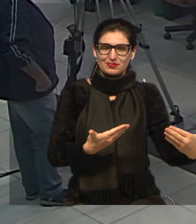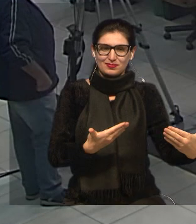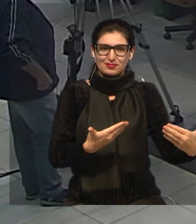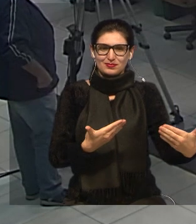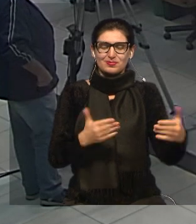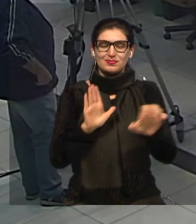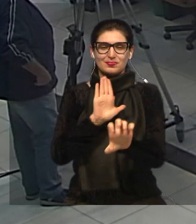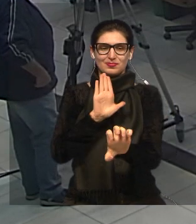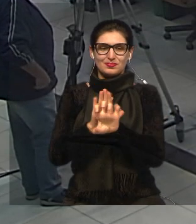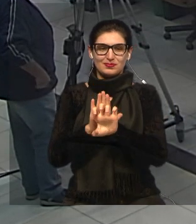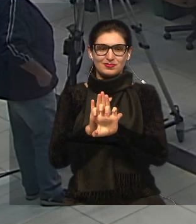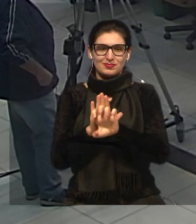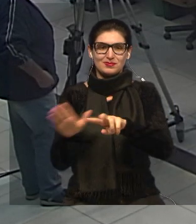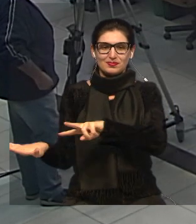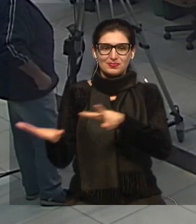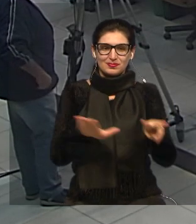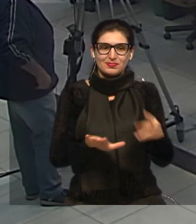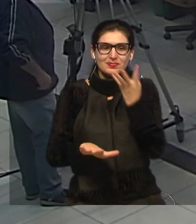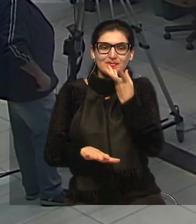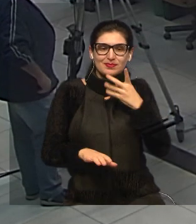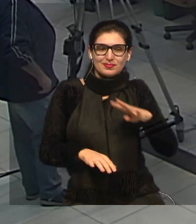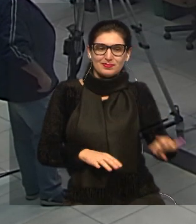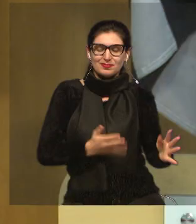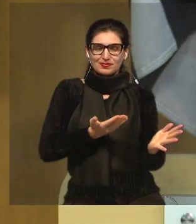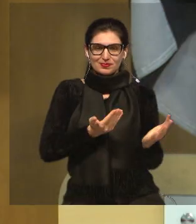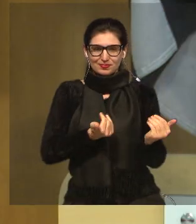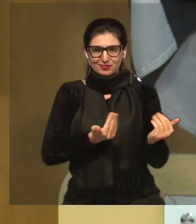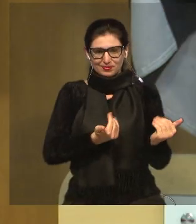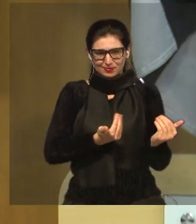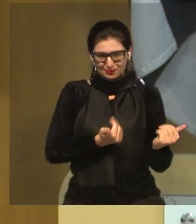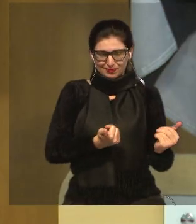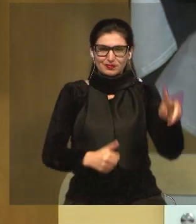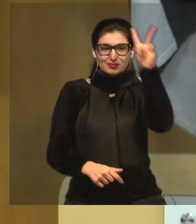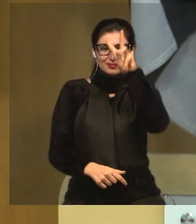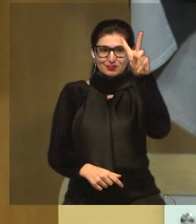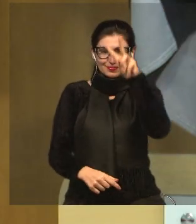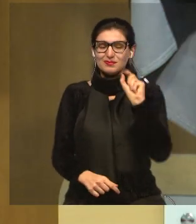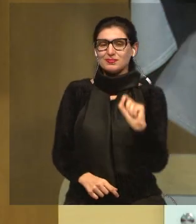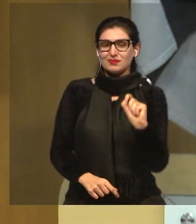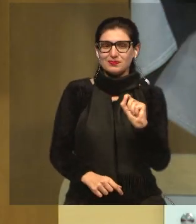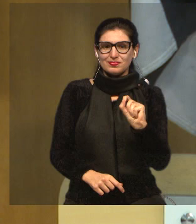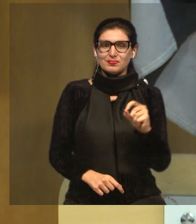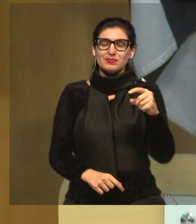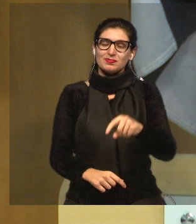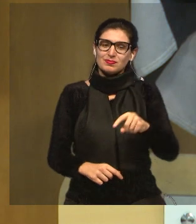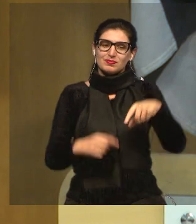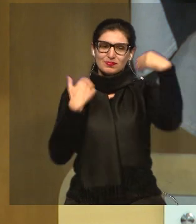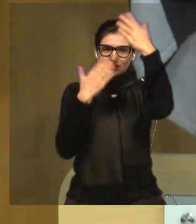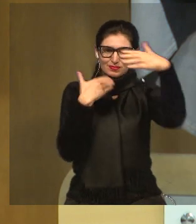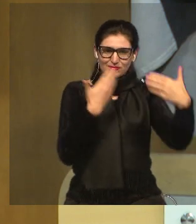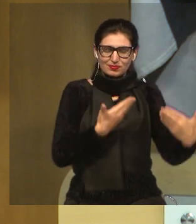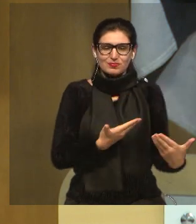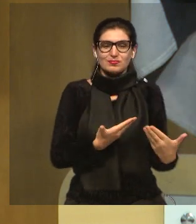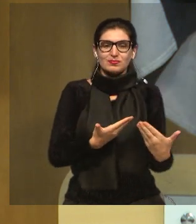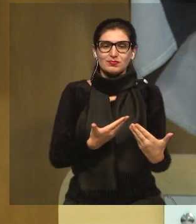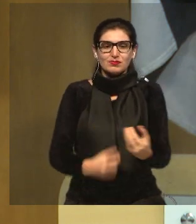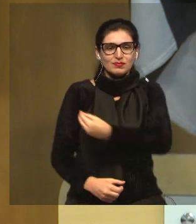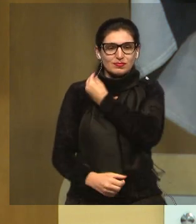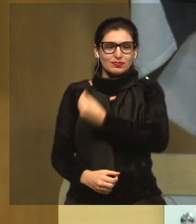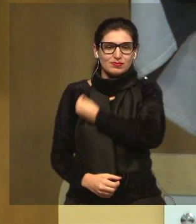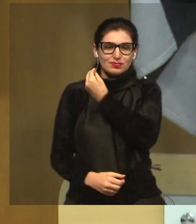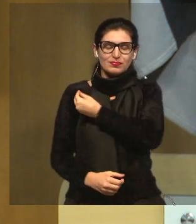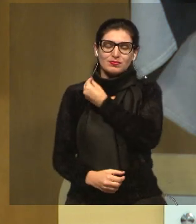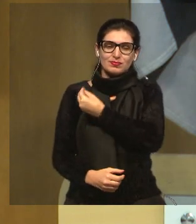ao Estatuto e à Semana da Criança e do Adolescente. Lembramos que esta sessão está sendo transmitida ao